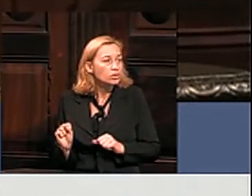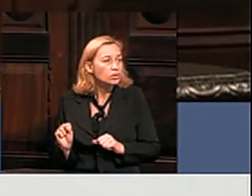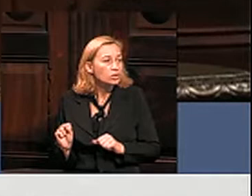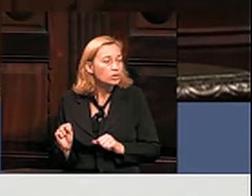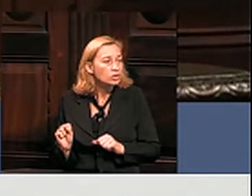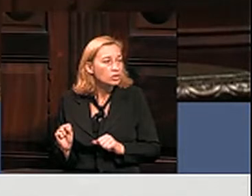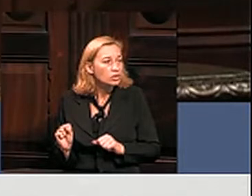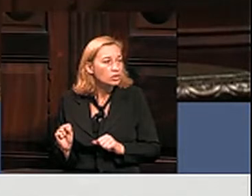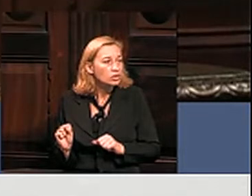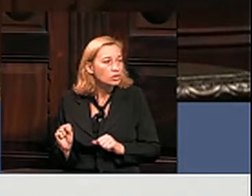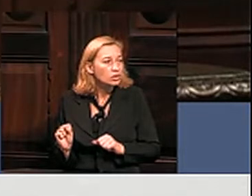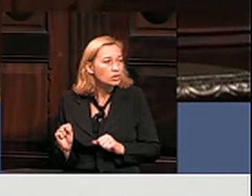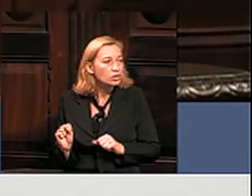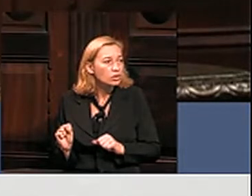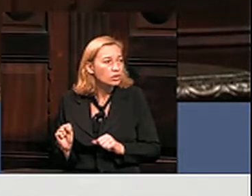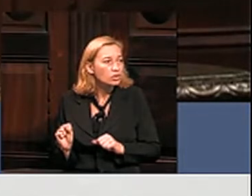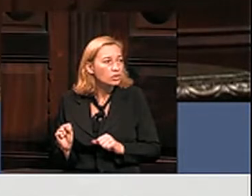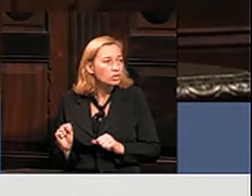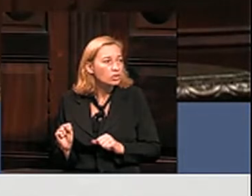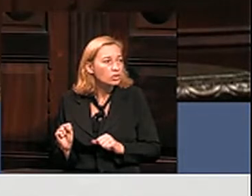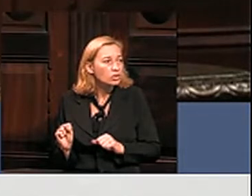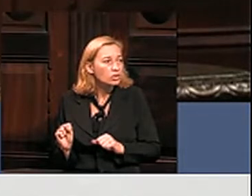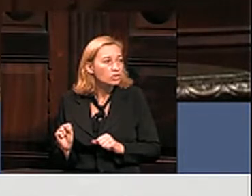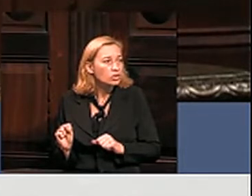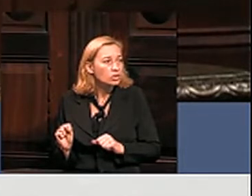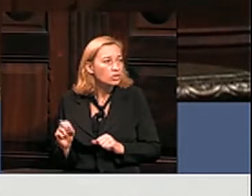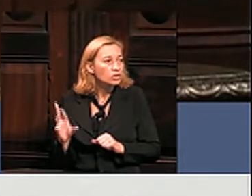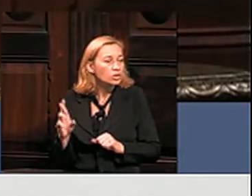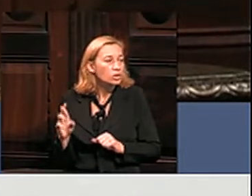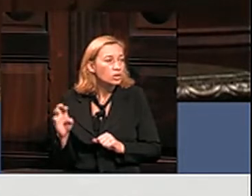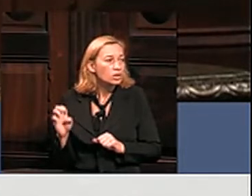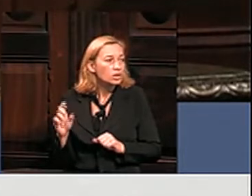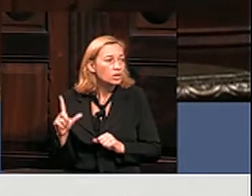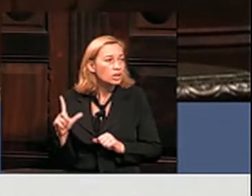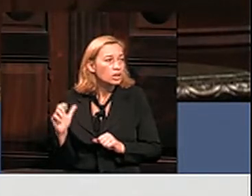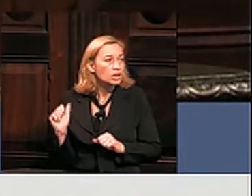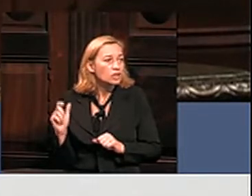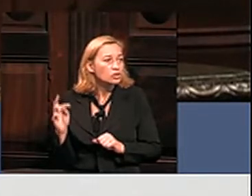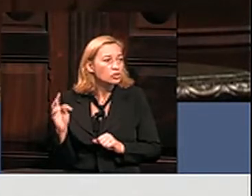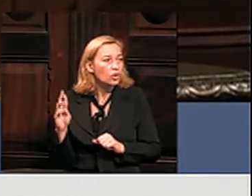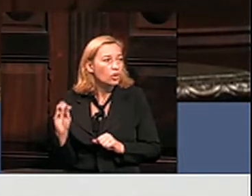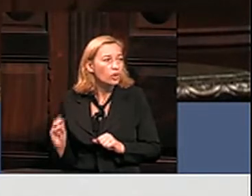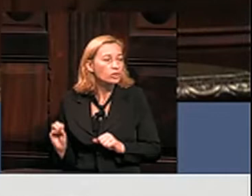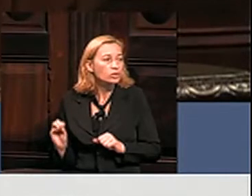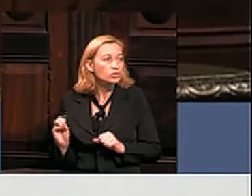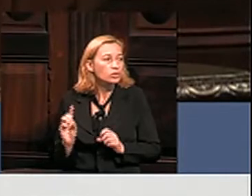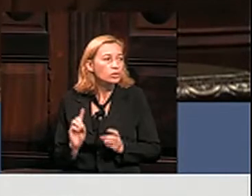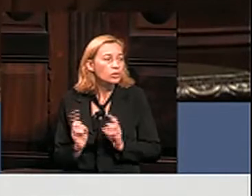emitir o relatório e parecer contrário